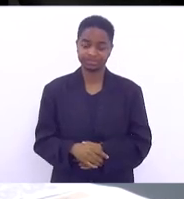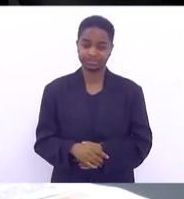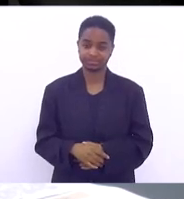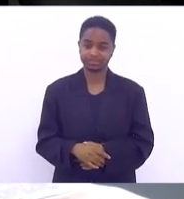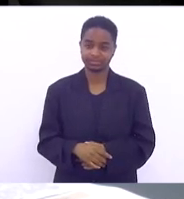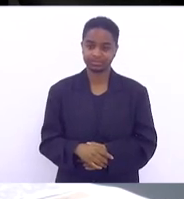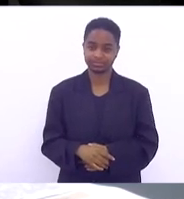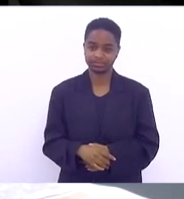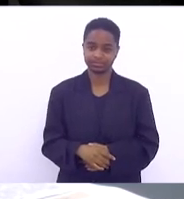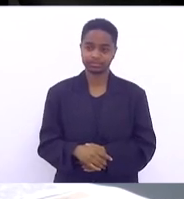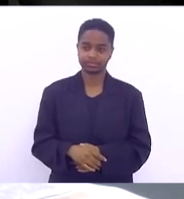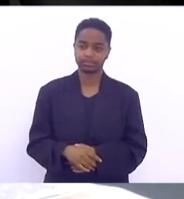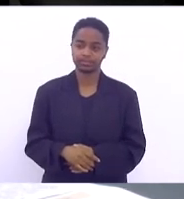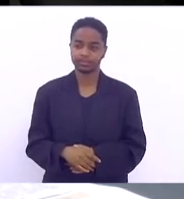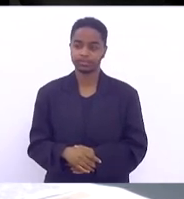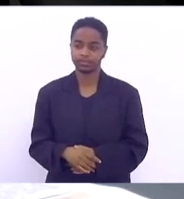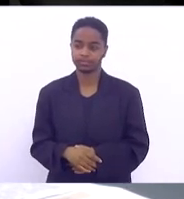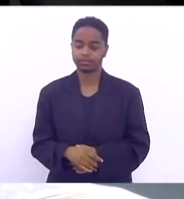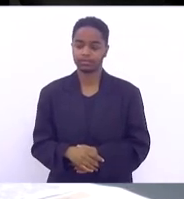Que